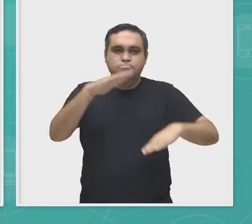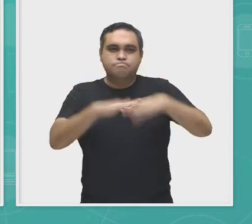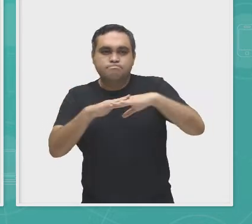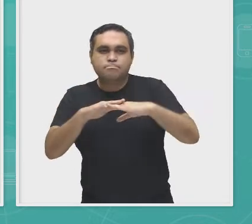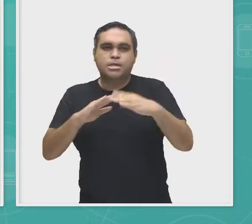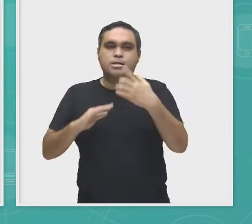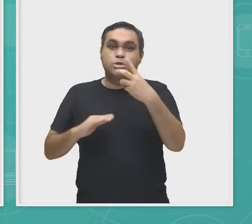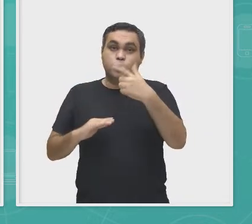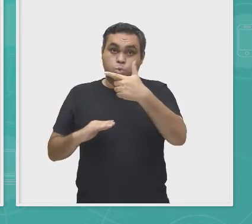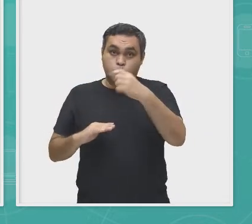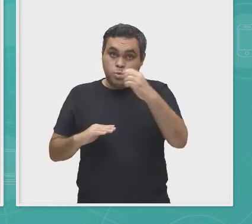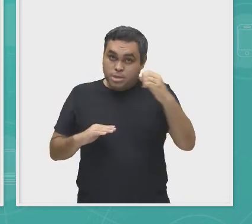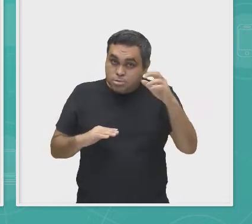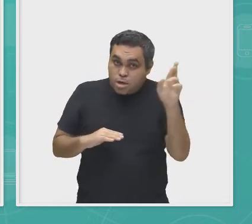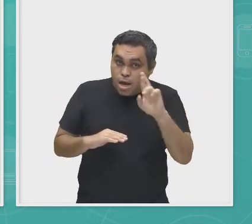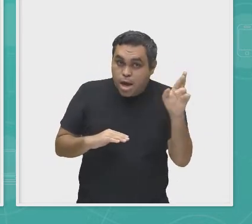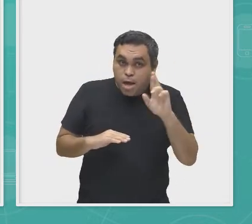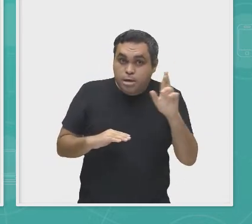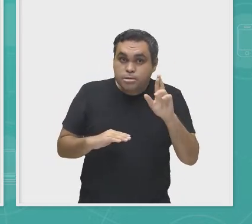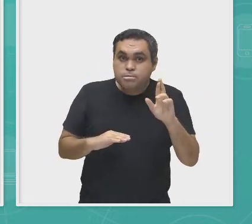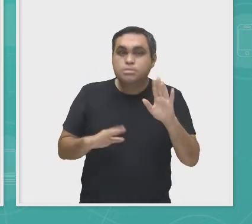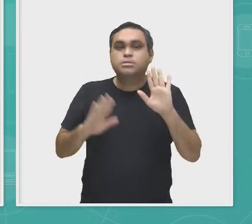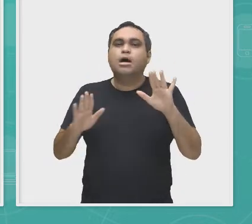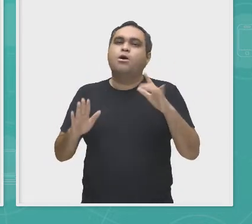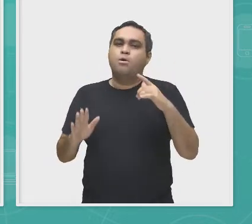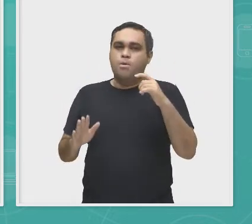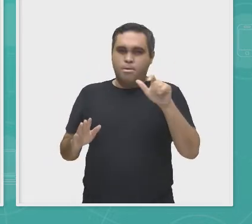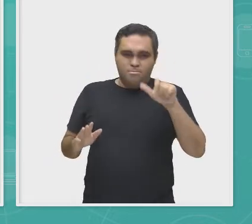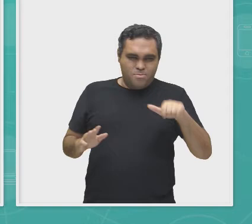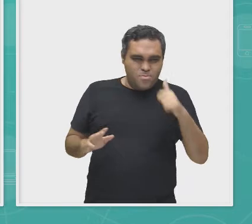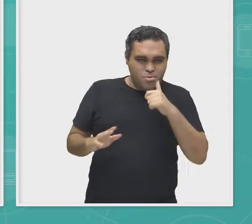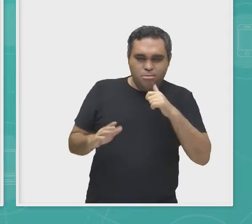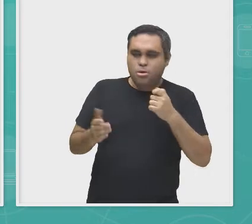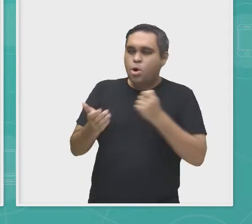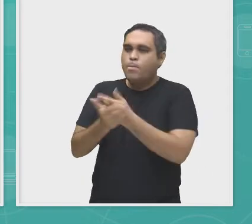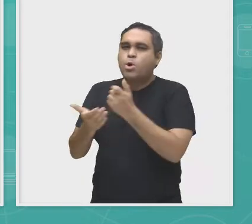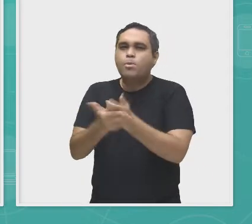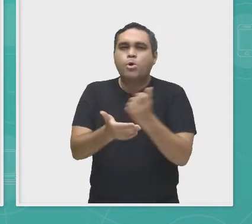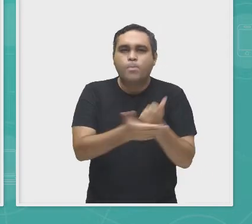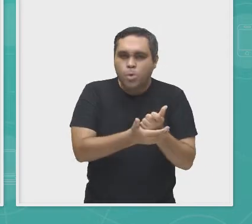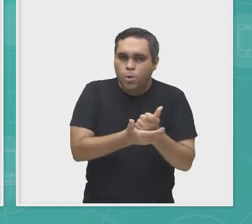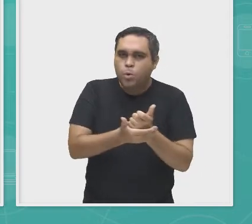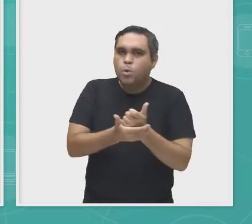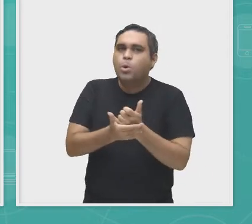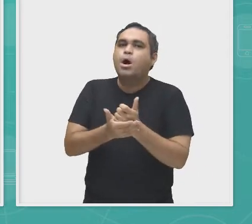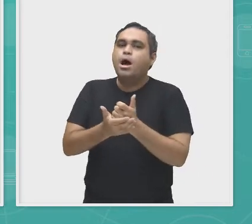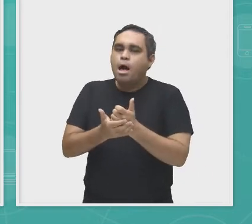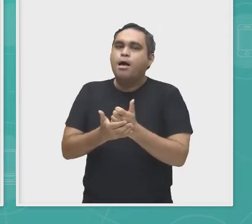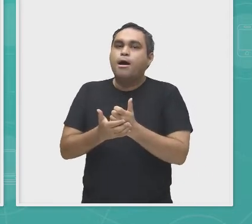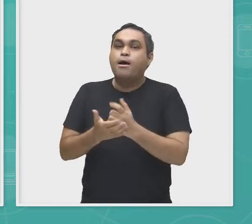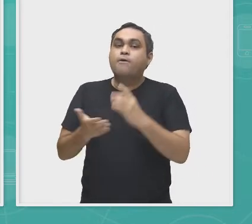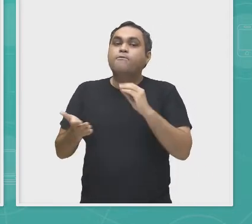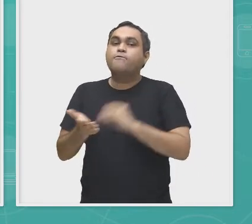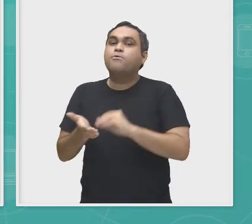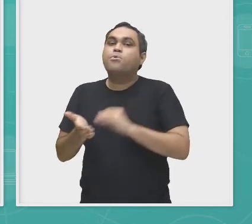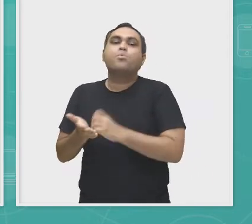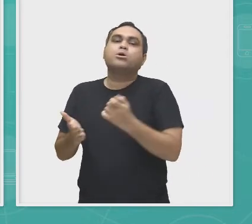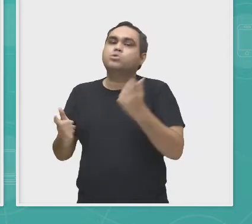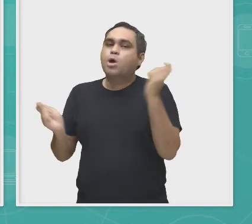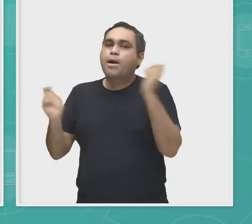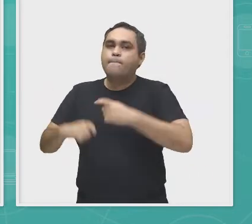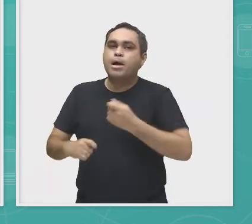subtraídos do limite total, Então ela só tem uma calça aqui, só comprou uma calça, então o valor total de calça continua sendo o